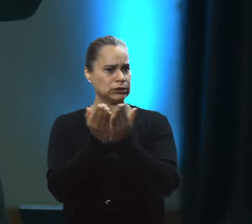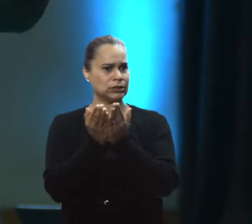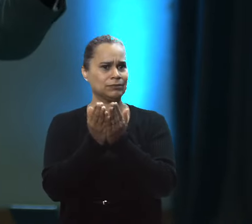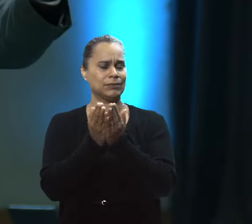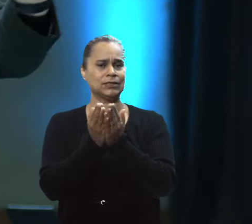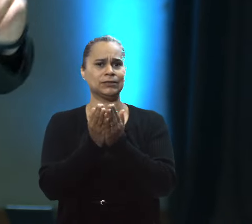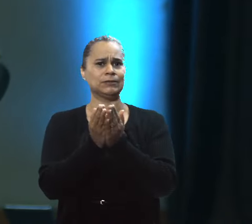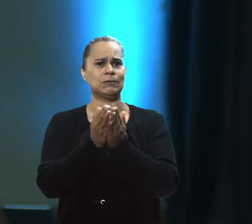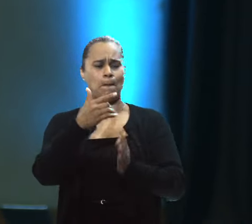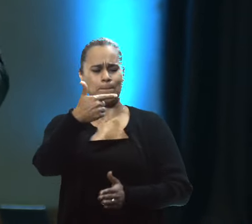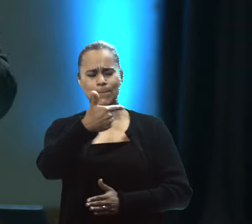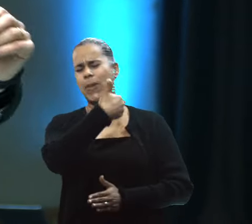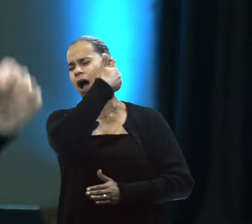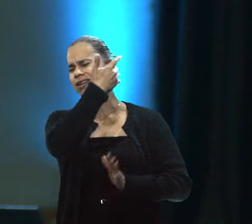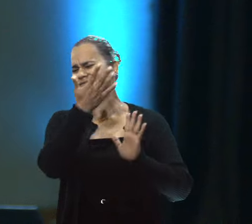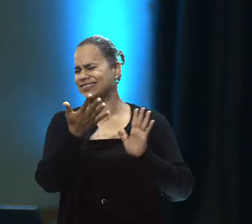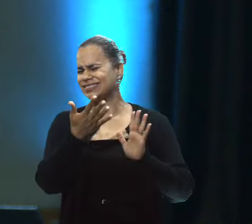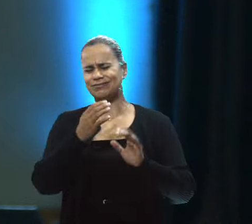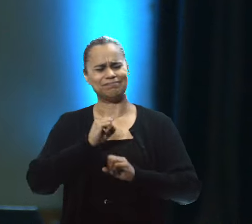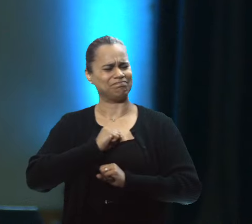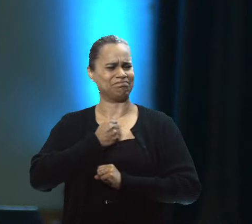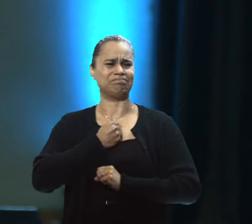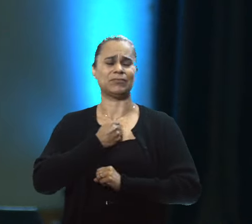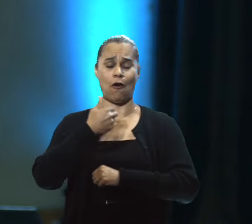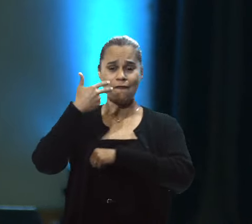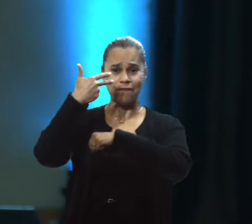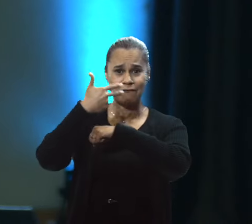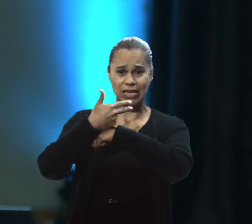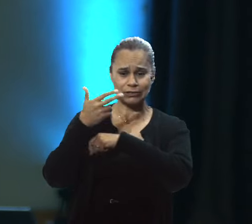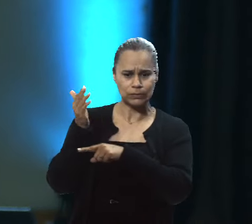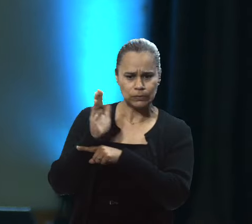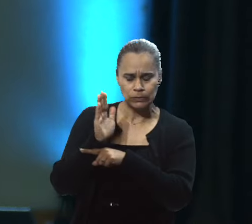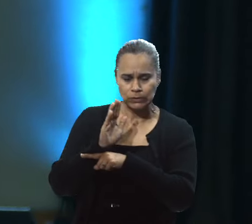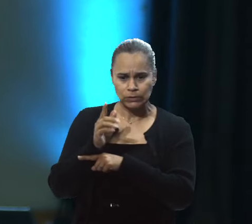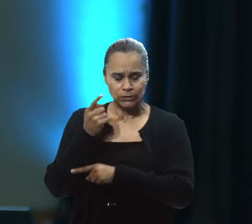foi horrível. Eu recebi o vídeo sem aquela